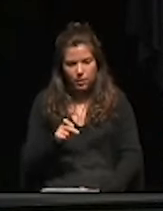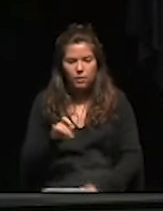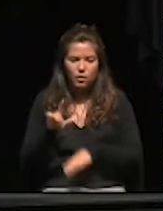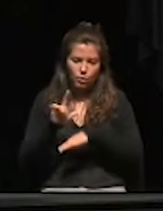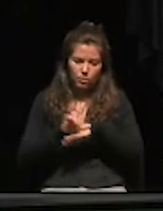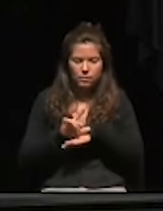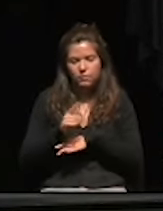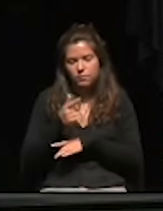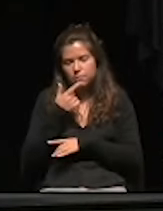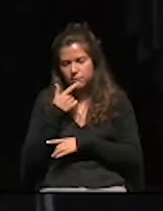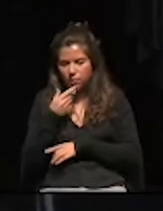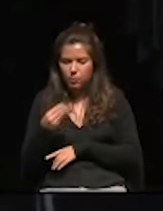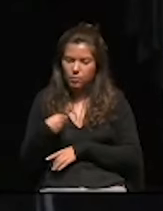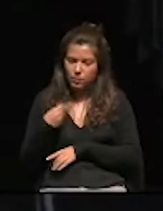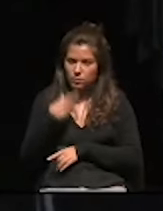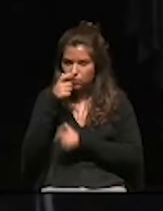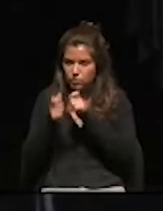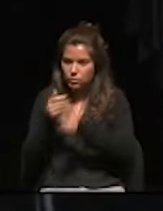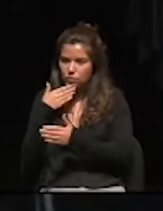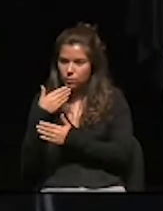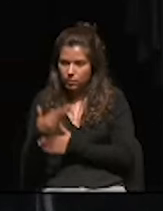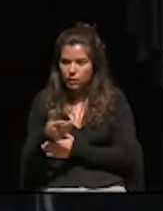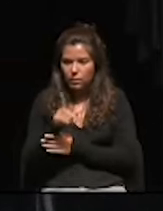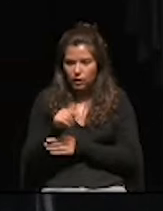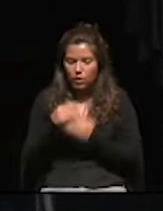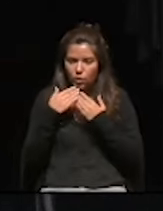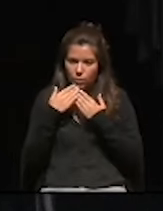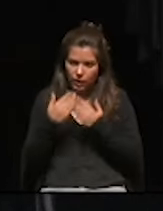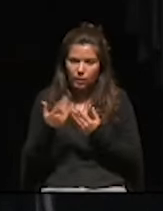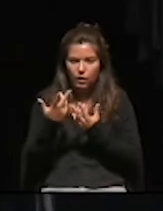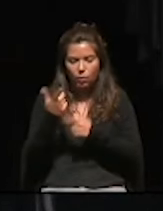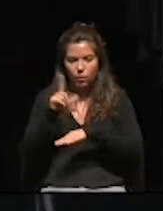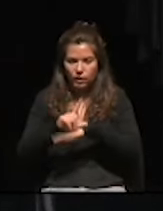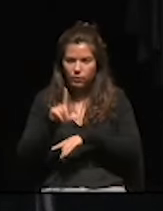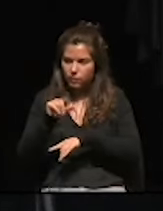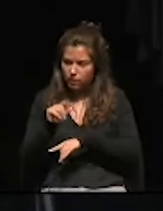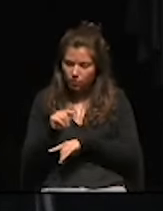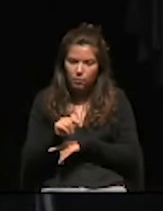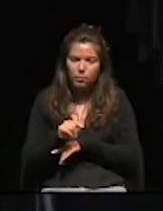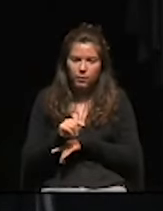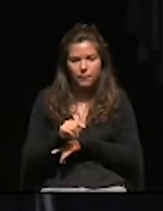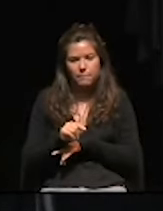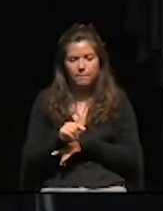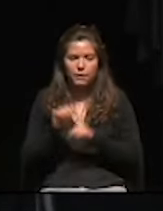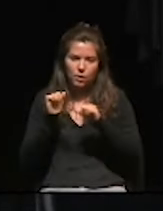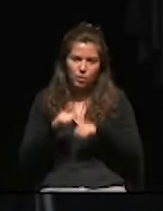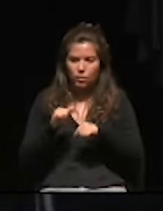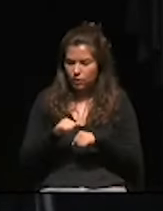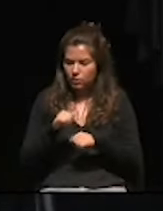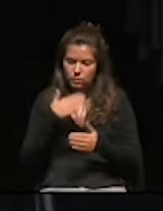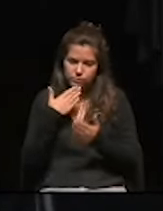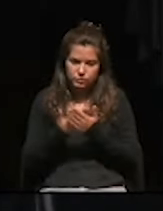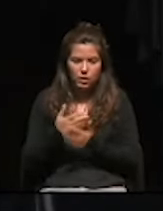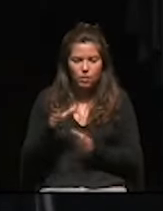das preocupações dos peticionários e agradecemos esta petição. O LIVRE também entende que, não discordando das recomendações que são propostas